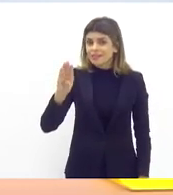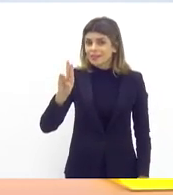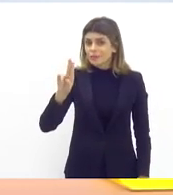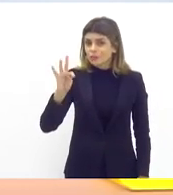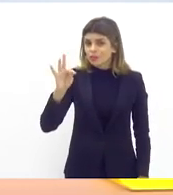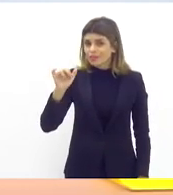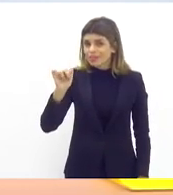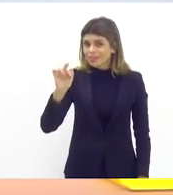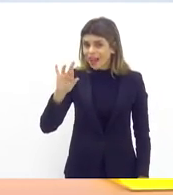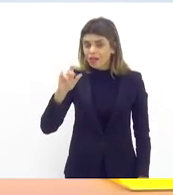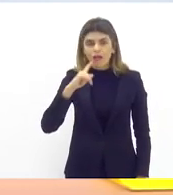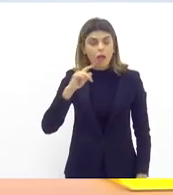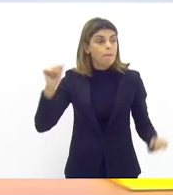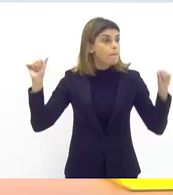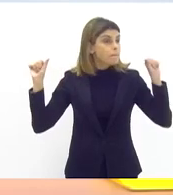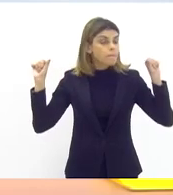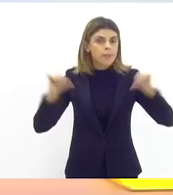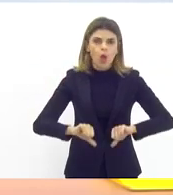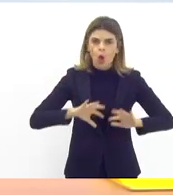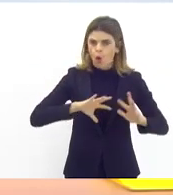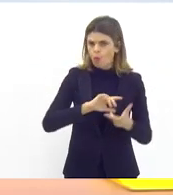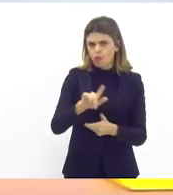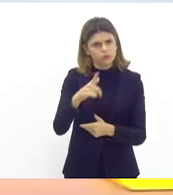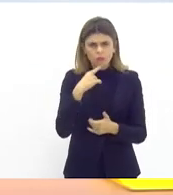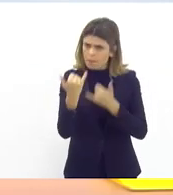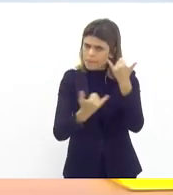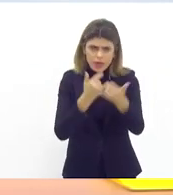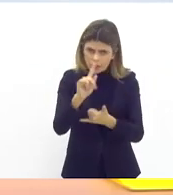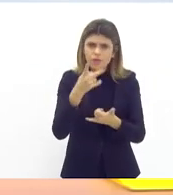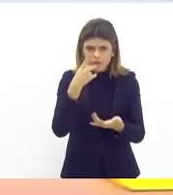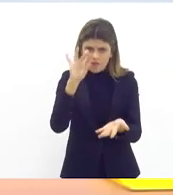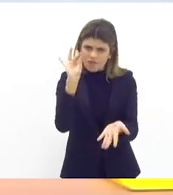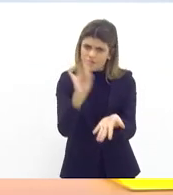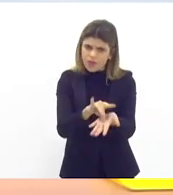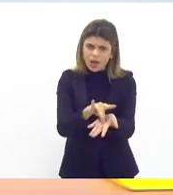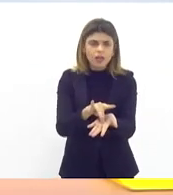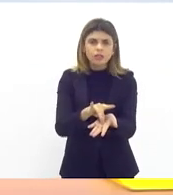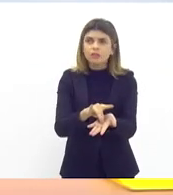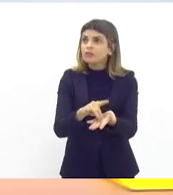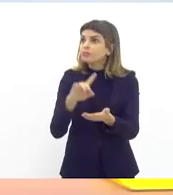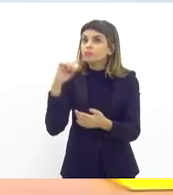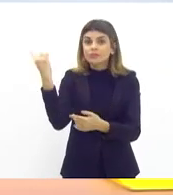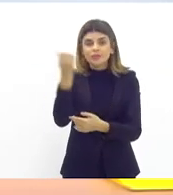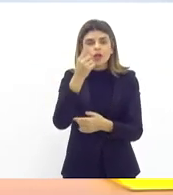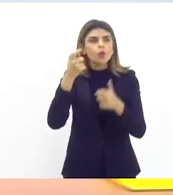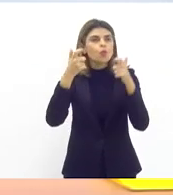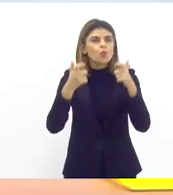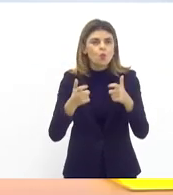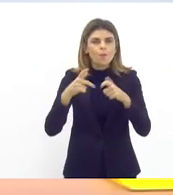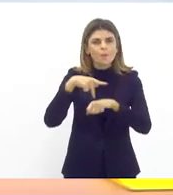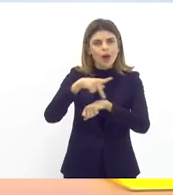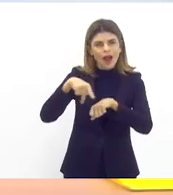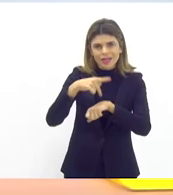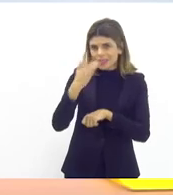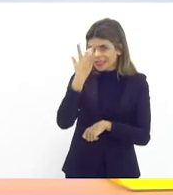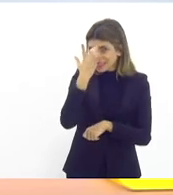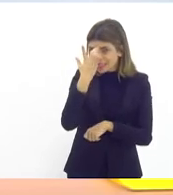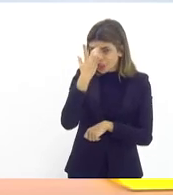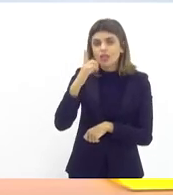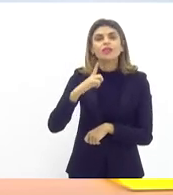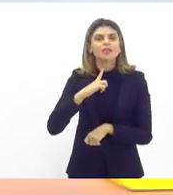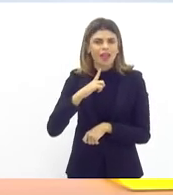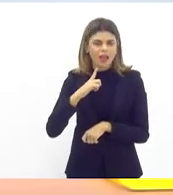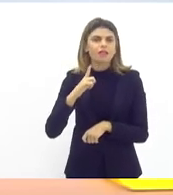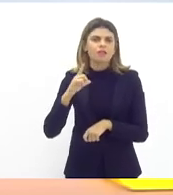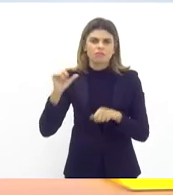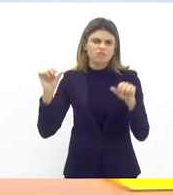do mundo. Não estou brincando. É o pior do mundo. Não tem nada parecido. A Índia tinha um que era mais ou menos tão ruim quanto o nosso.